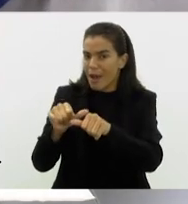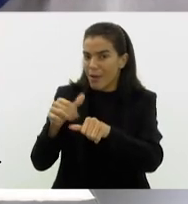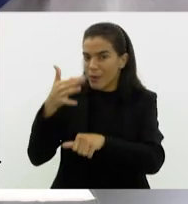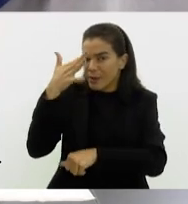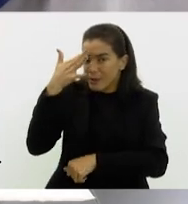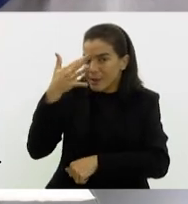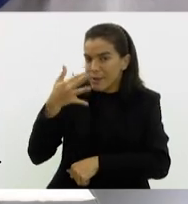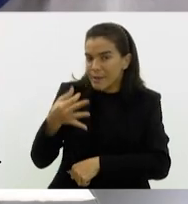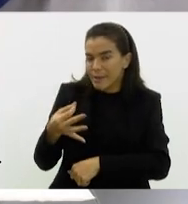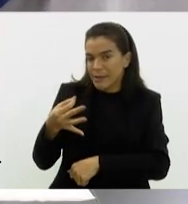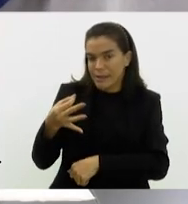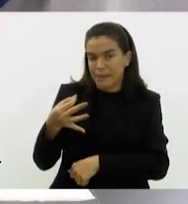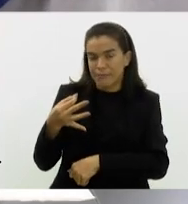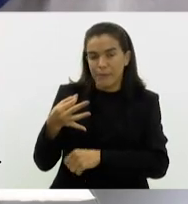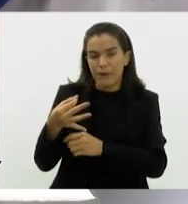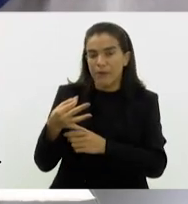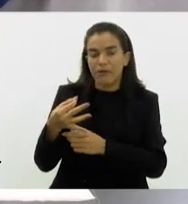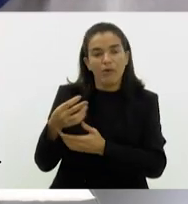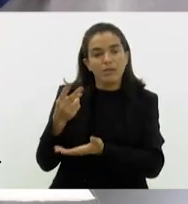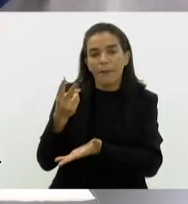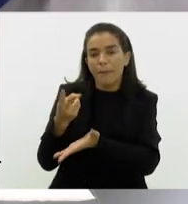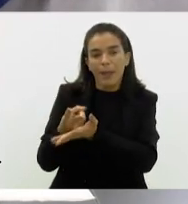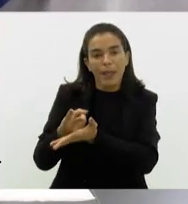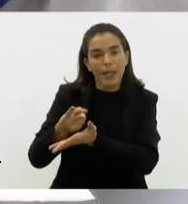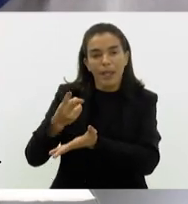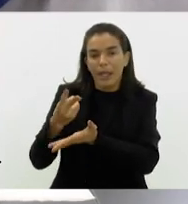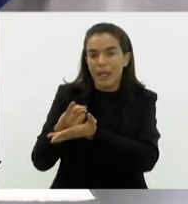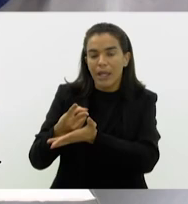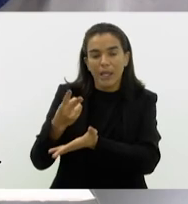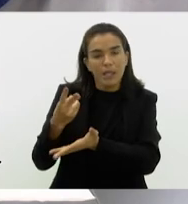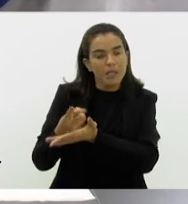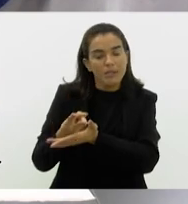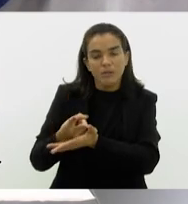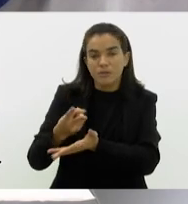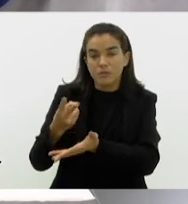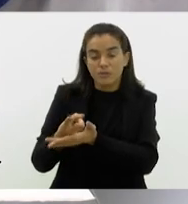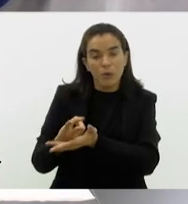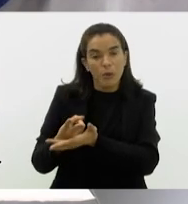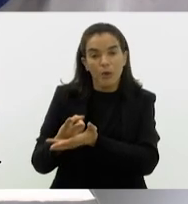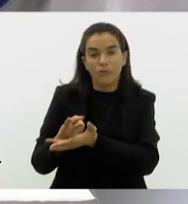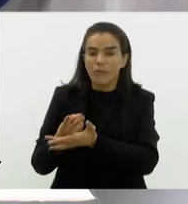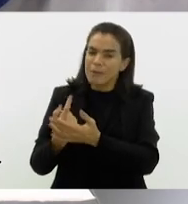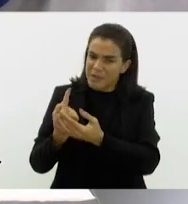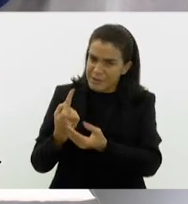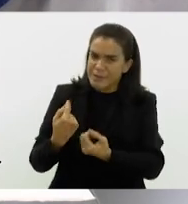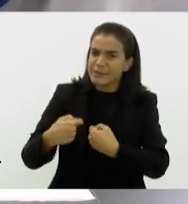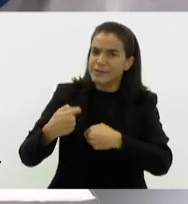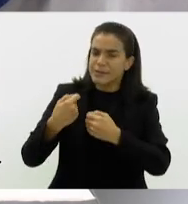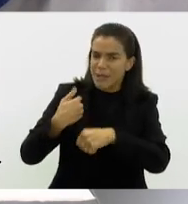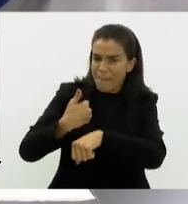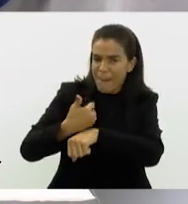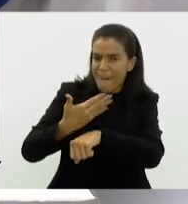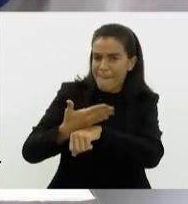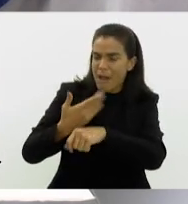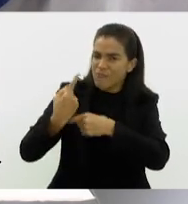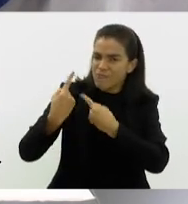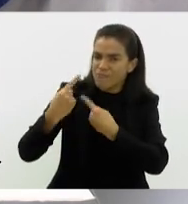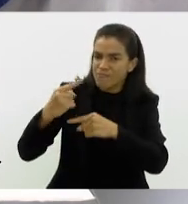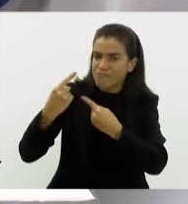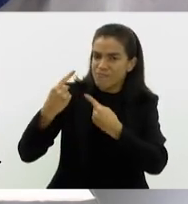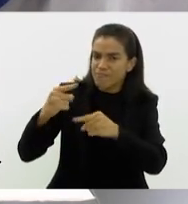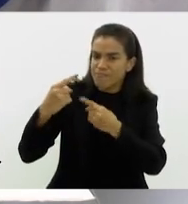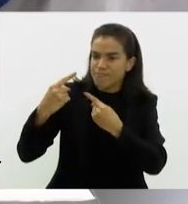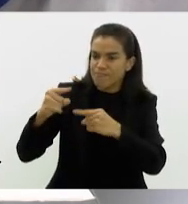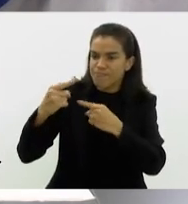interpretações, eles nunca serão instados a rever determinadas matérias. Então, eu considero que a gente tem que continuar provocando, ainda que perca. Isso me dá